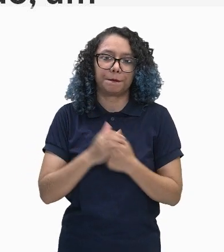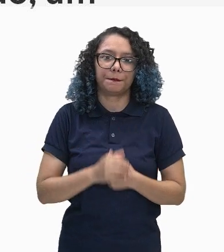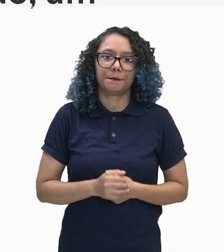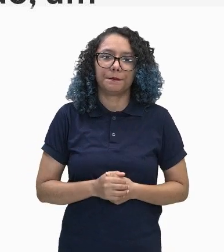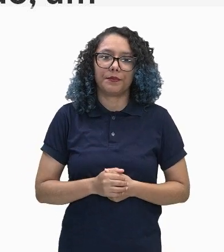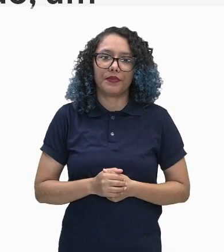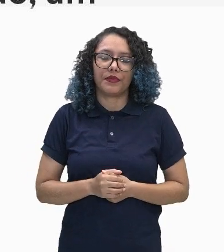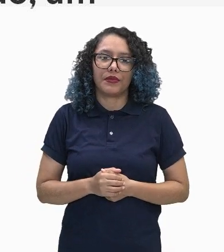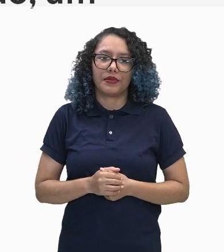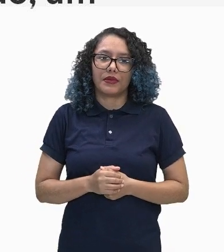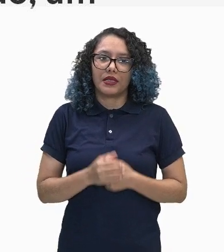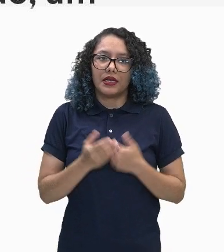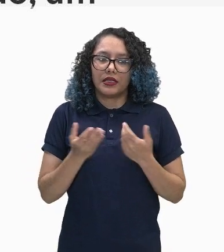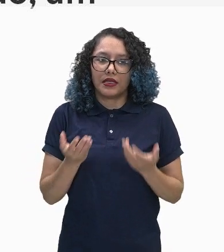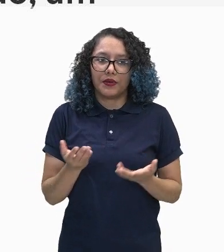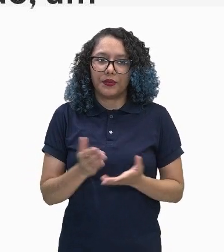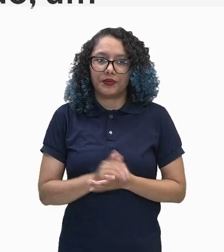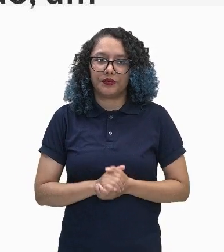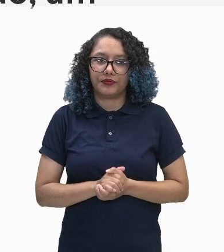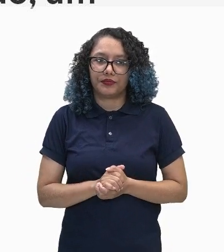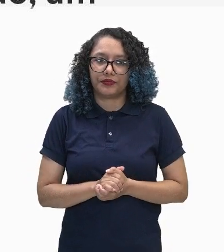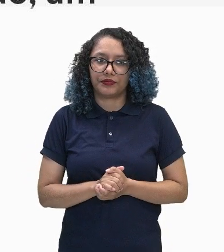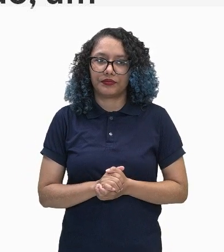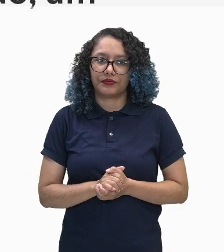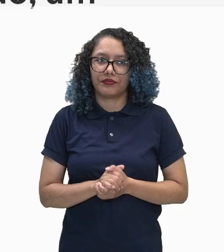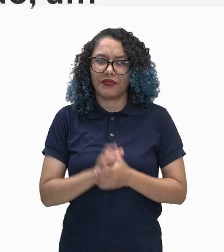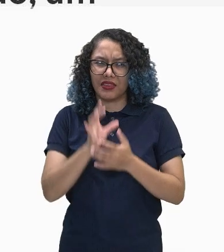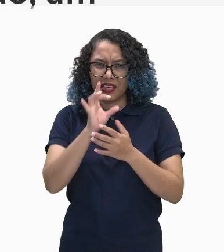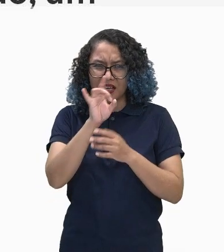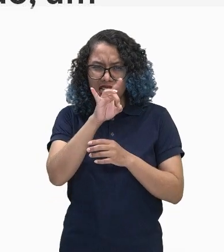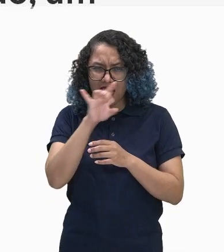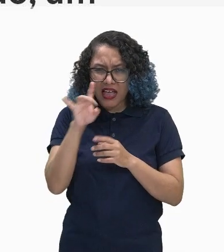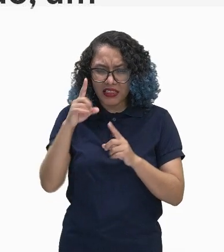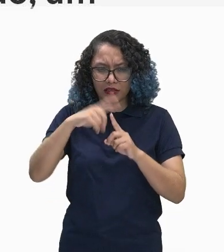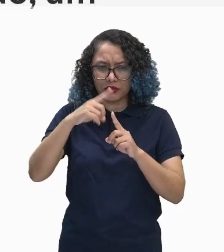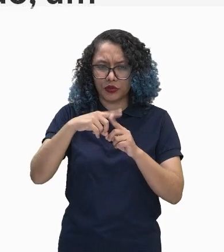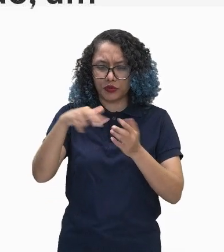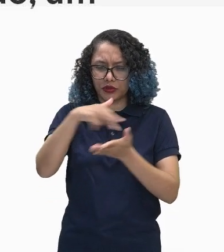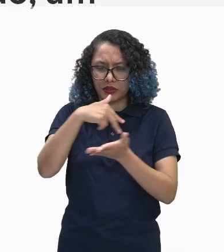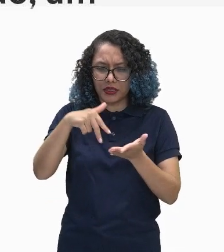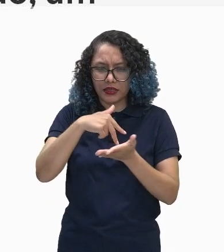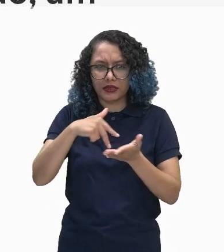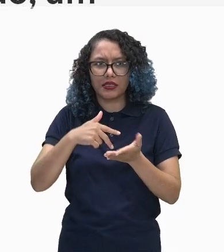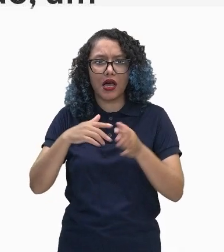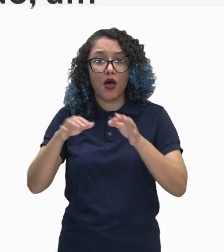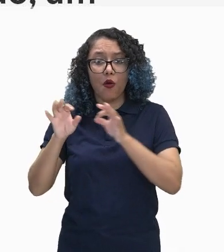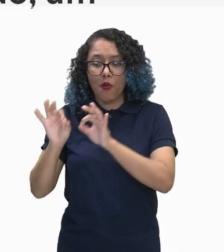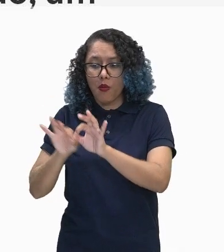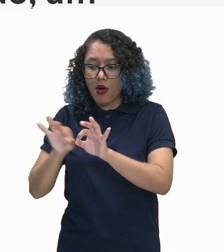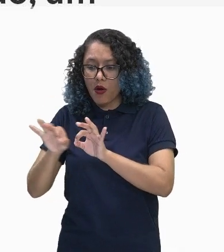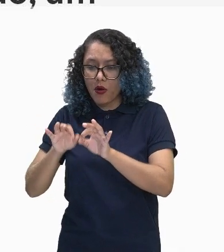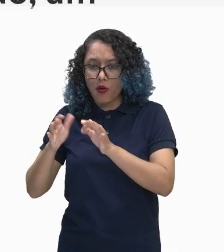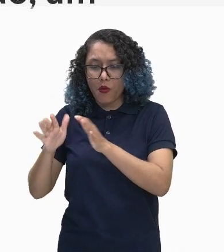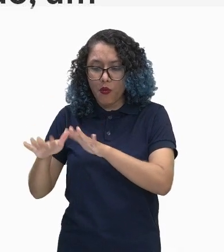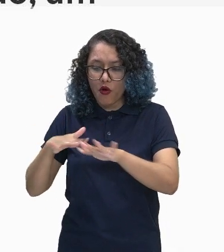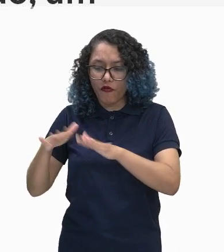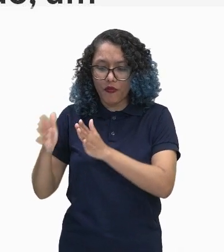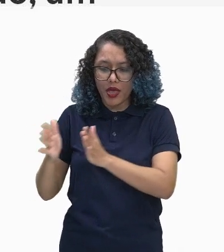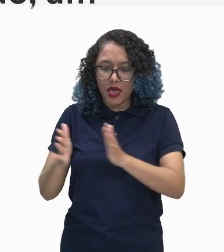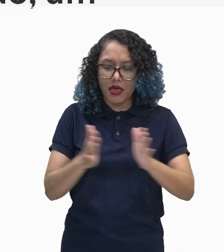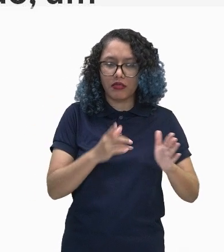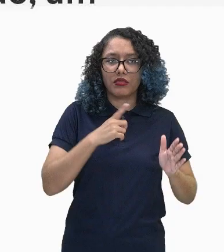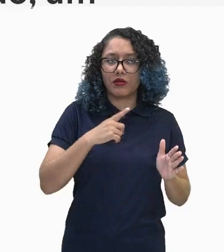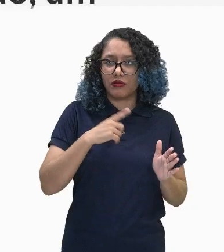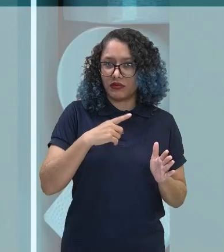falado, cada um estilo de dança existe uma coreografia específica. Como nós falamos,